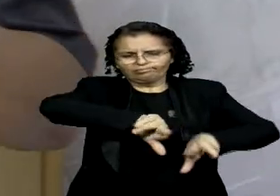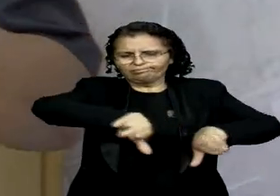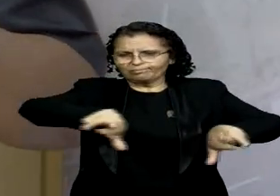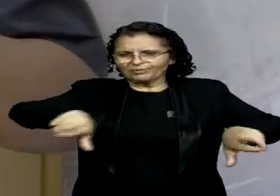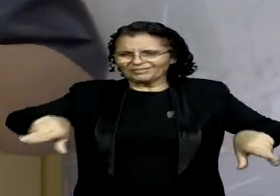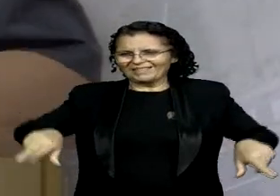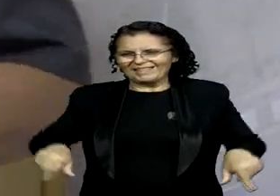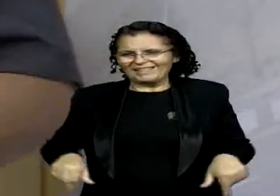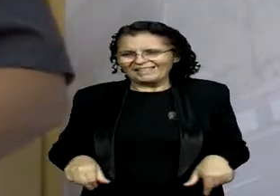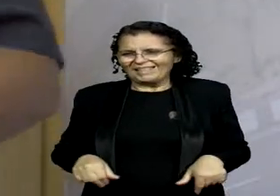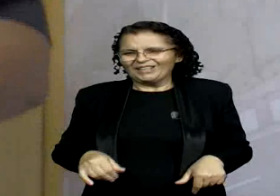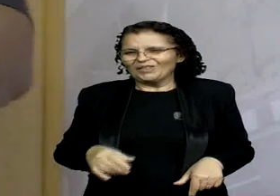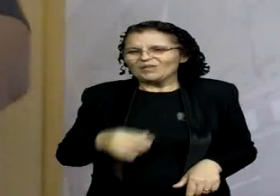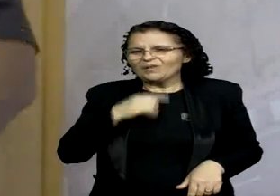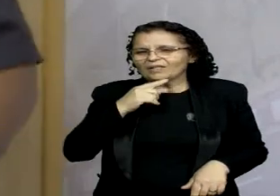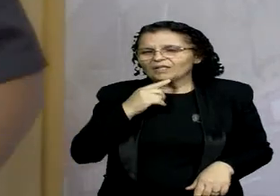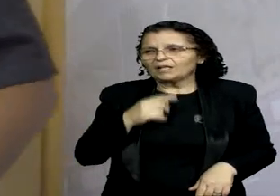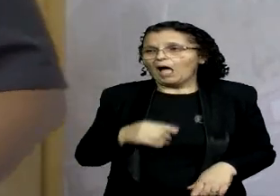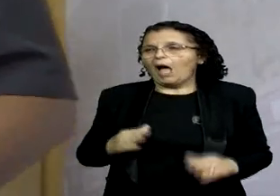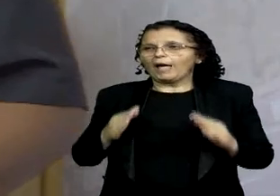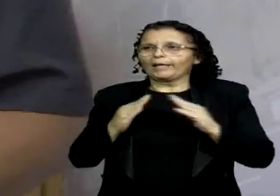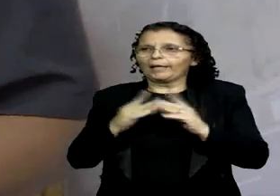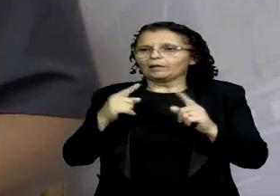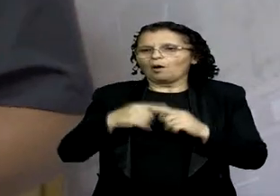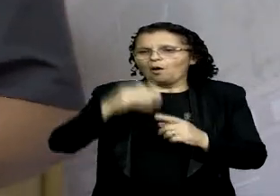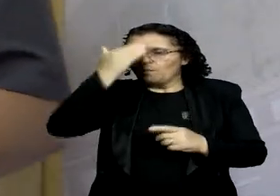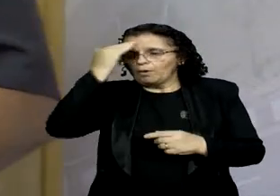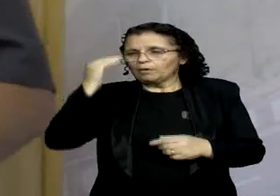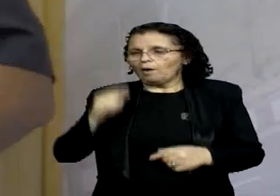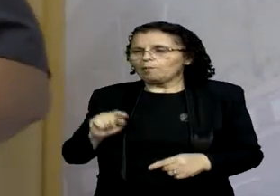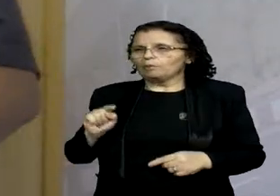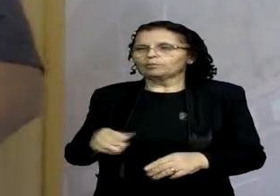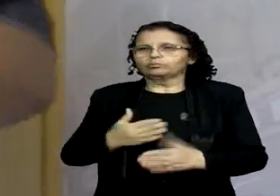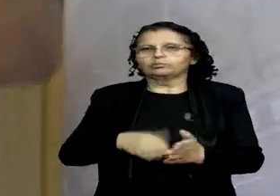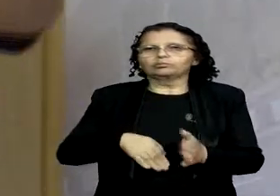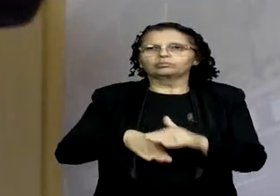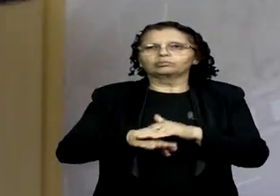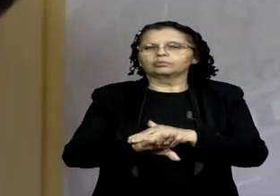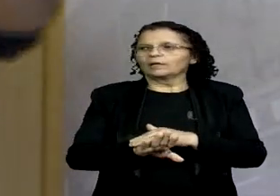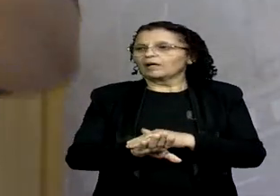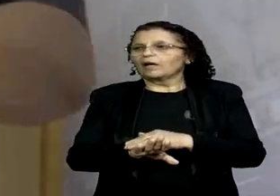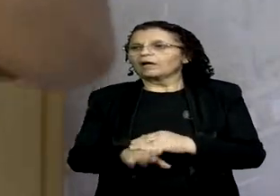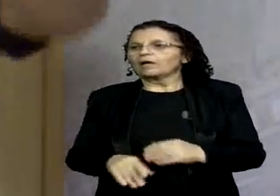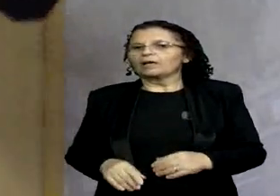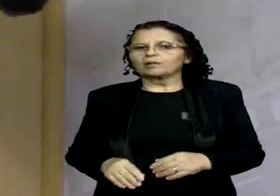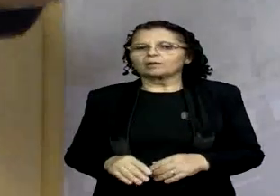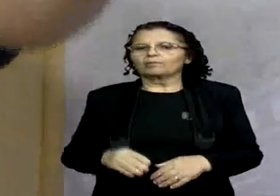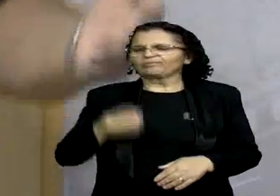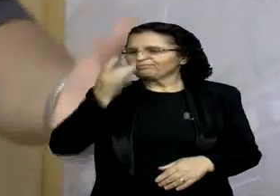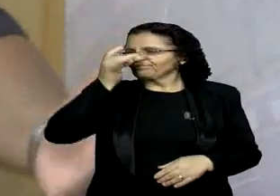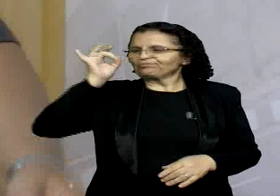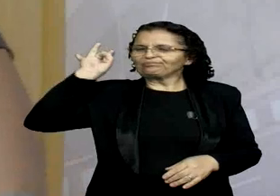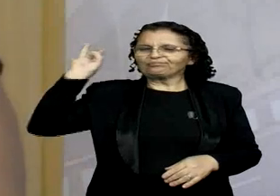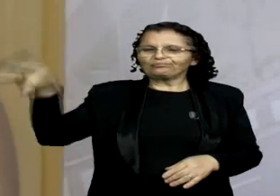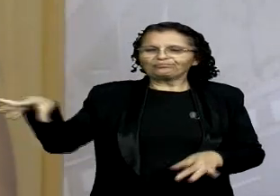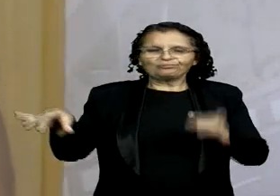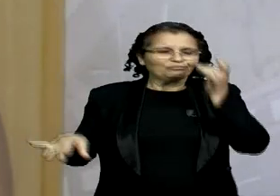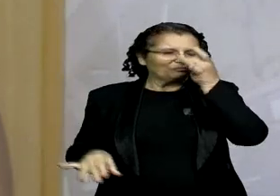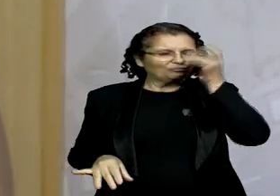Não adianta você ir na igreja, você chega em casa, aperta seu portão automático, entra, o seu vizinho está lá na porta, você nem olha para a cara